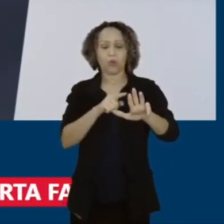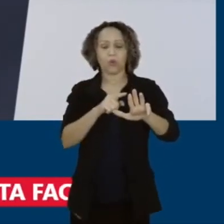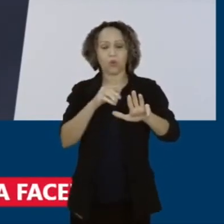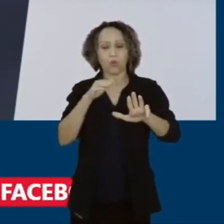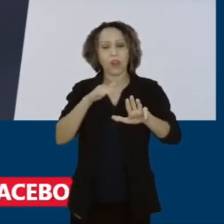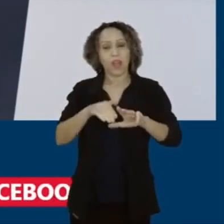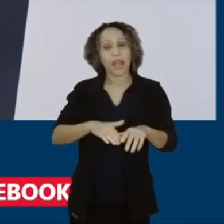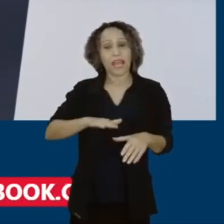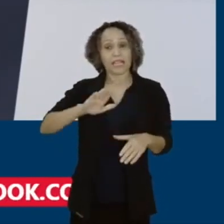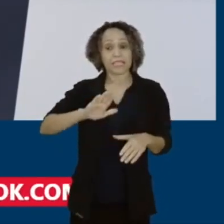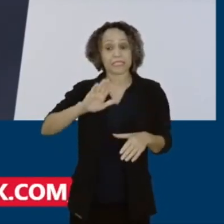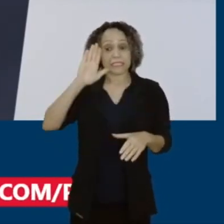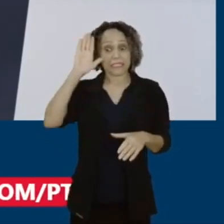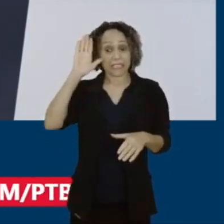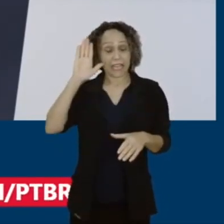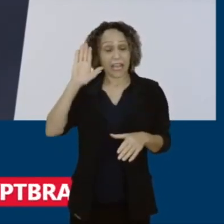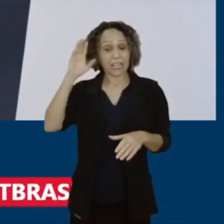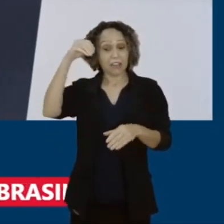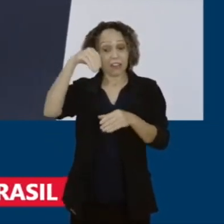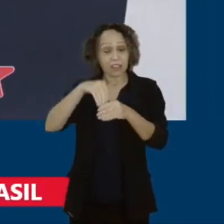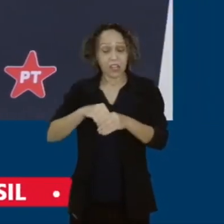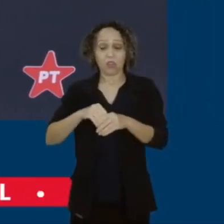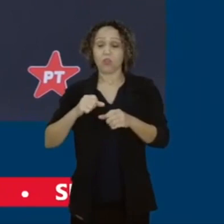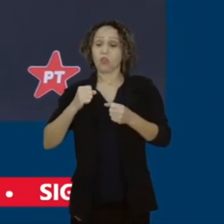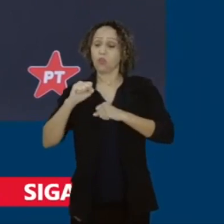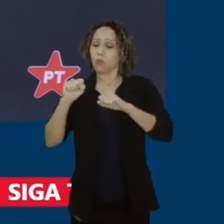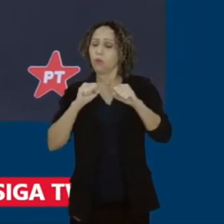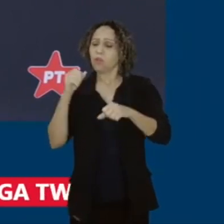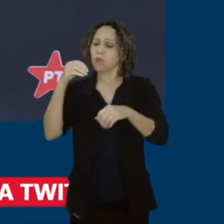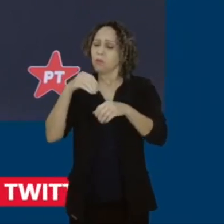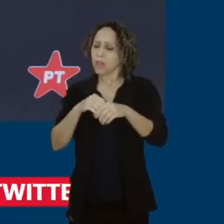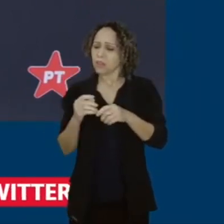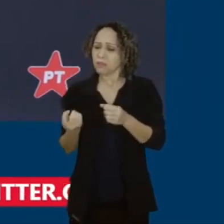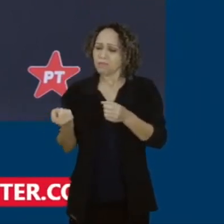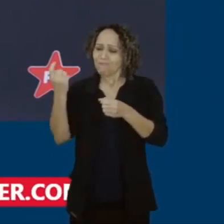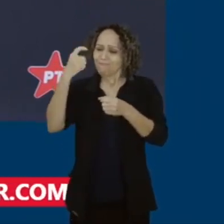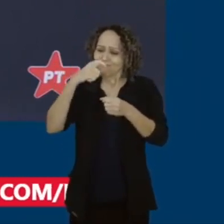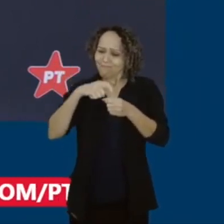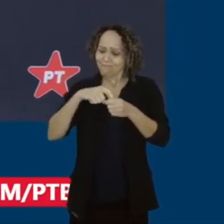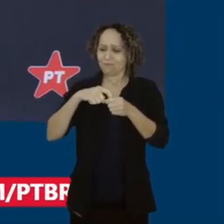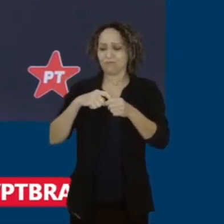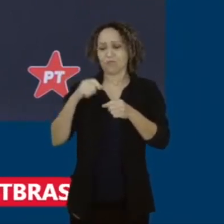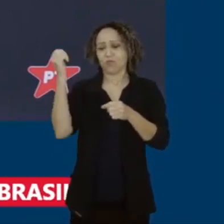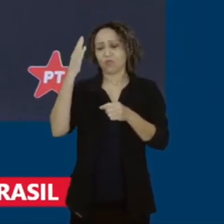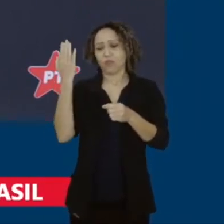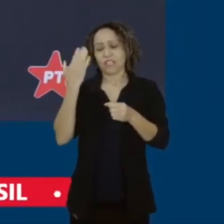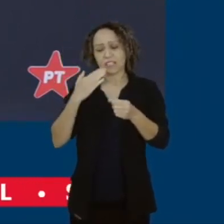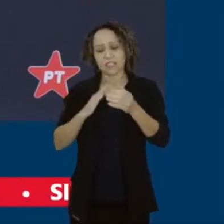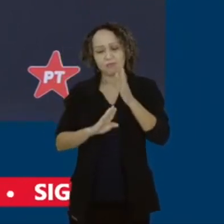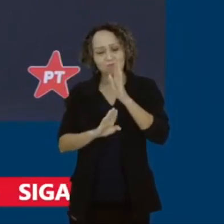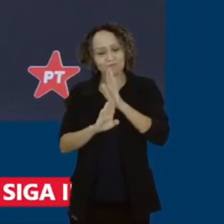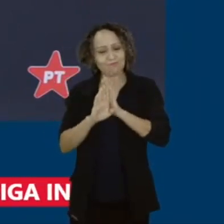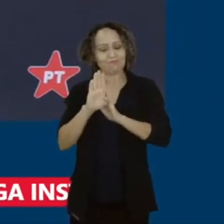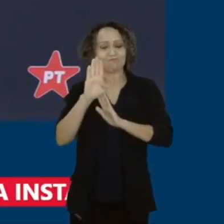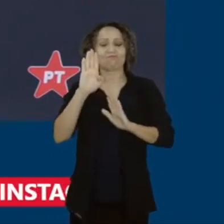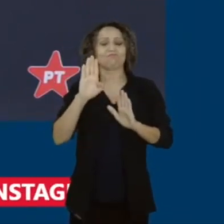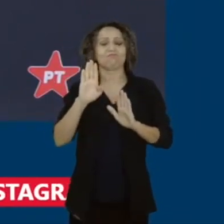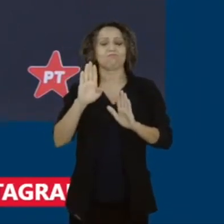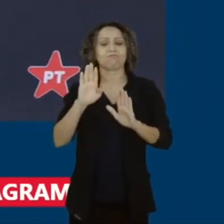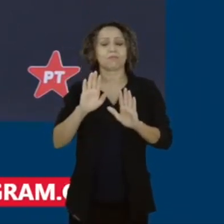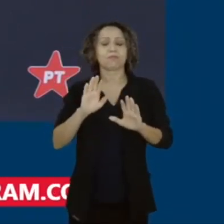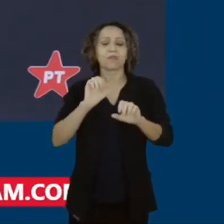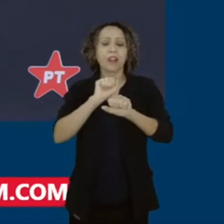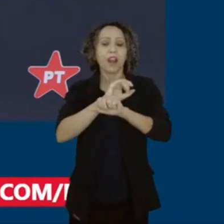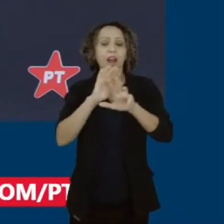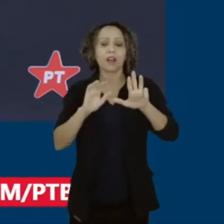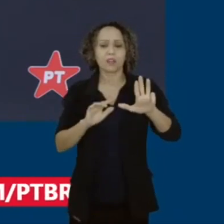candidato hoje de um movimento pela reconstrução do Brasil. Claro que o Lula deve